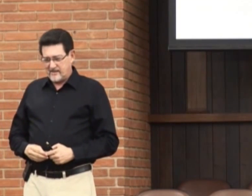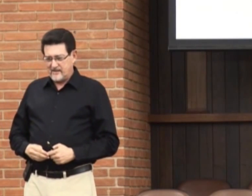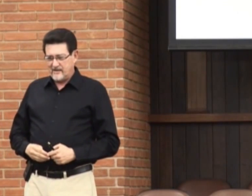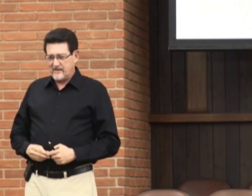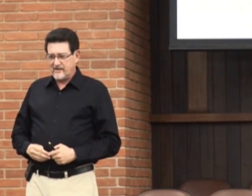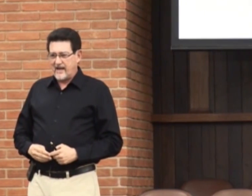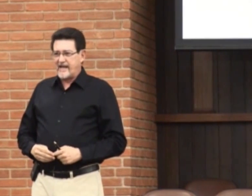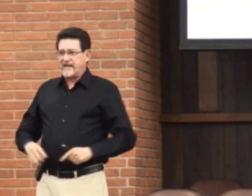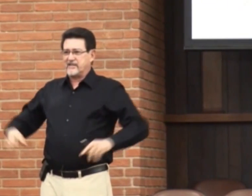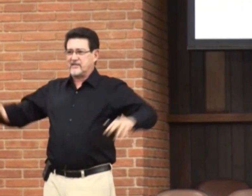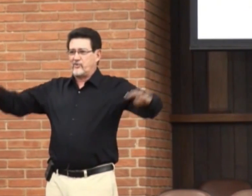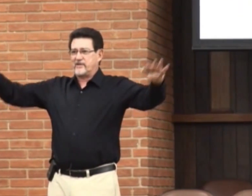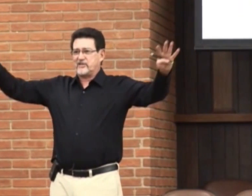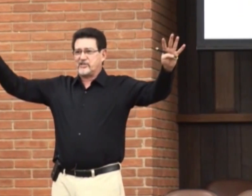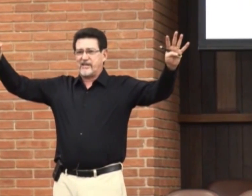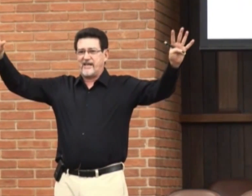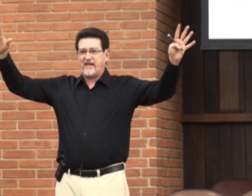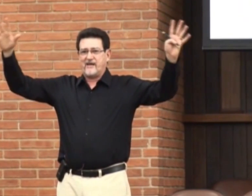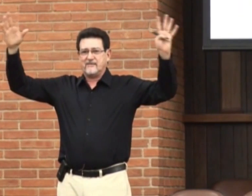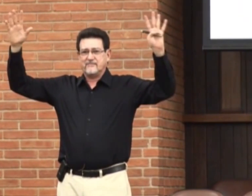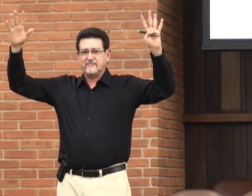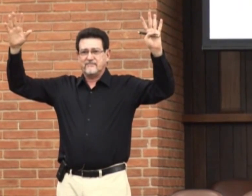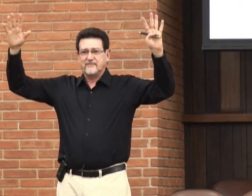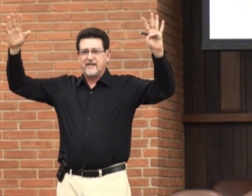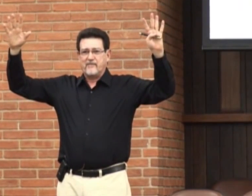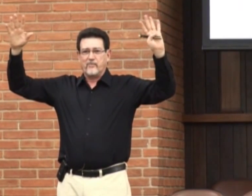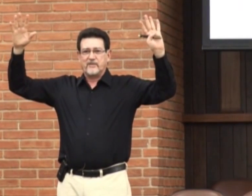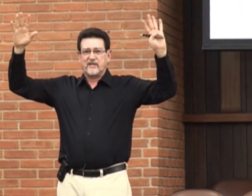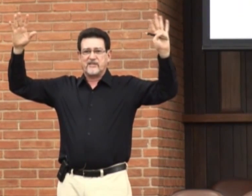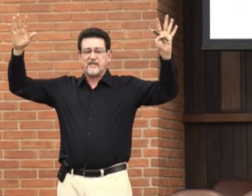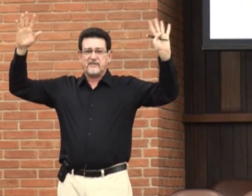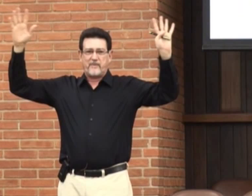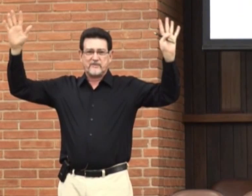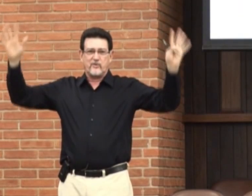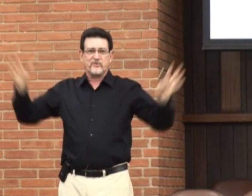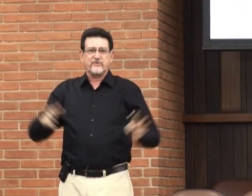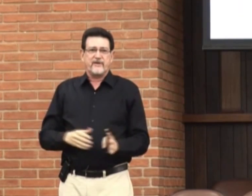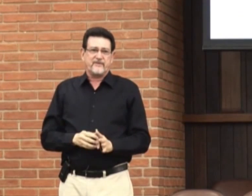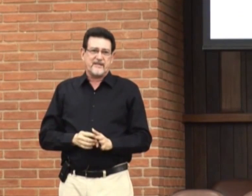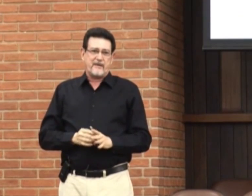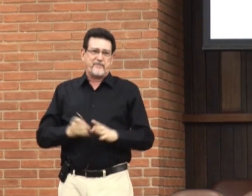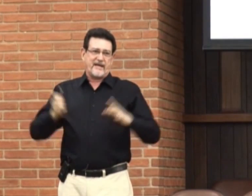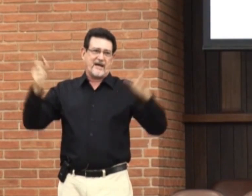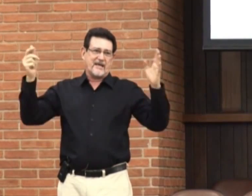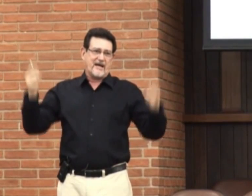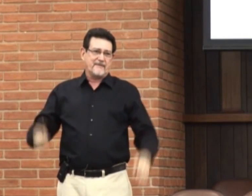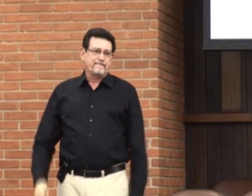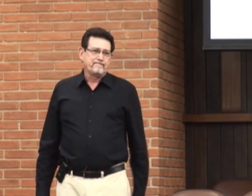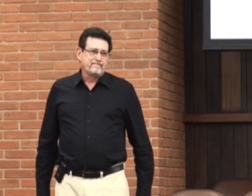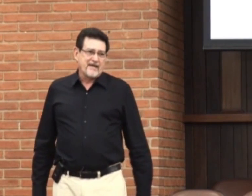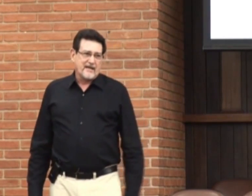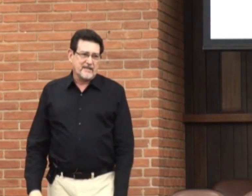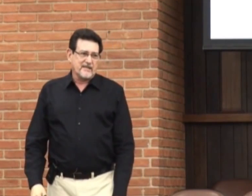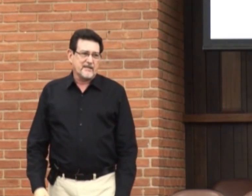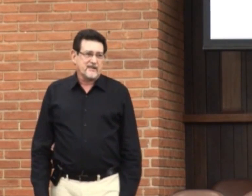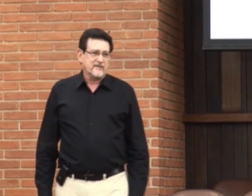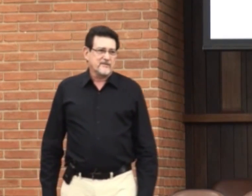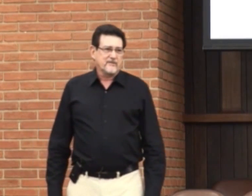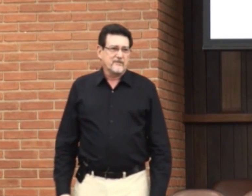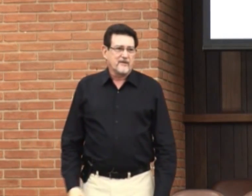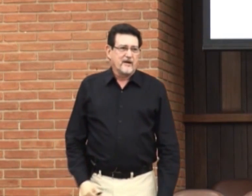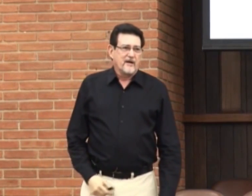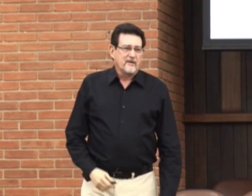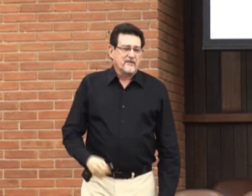E a igreja toda cheia, muita gente passou Musgrave e ia pregar lá. E